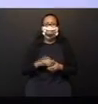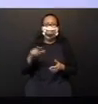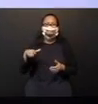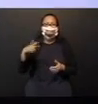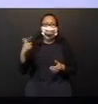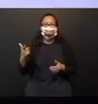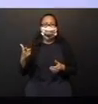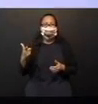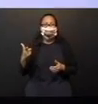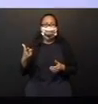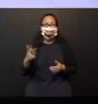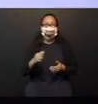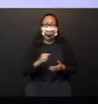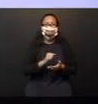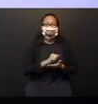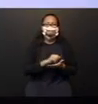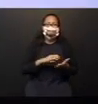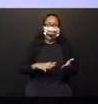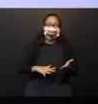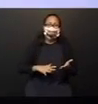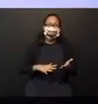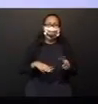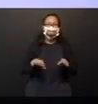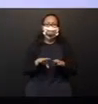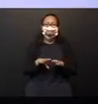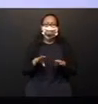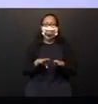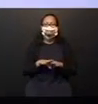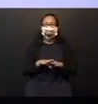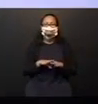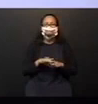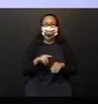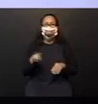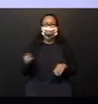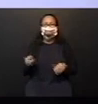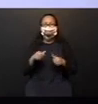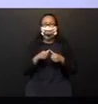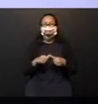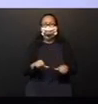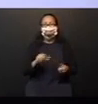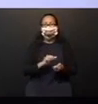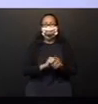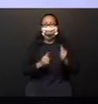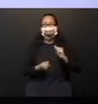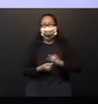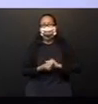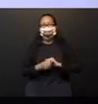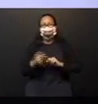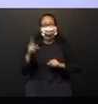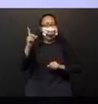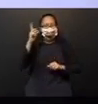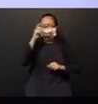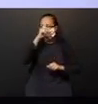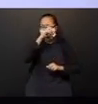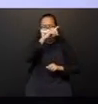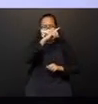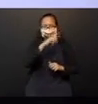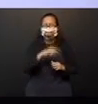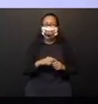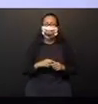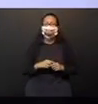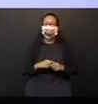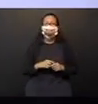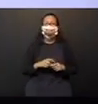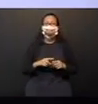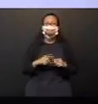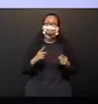coisa. Nos outros exercícios, vocês vão estar ali, ó, tentando adequar. Vocês viram que não é difícil. É só uma questão